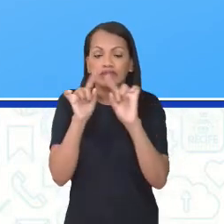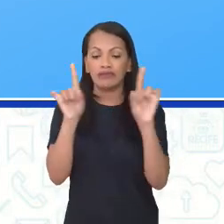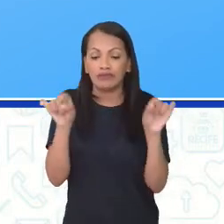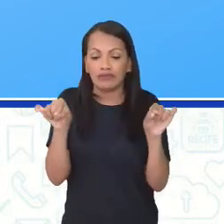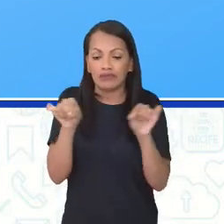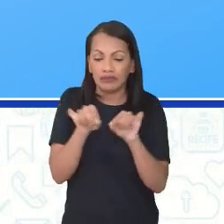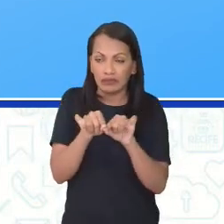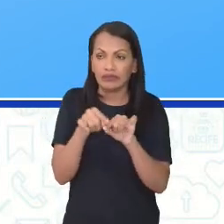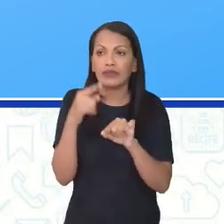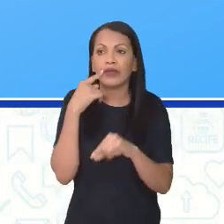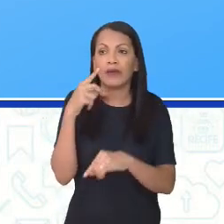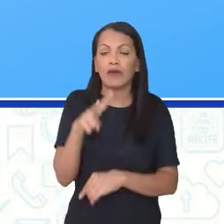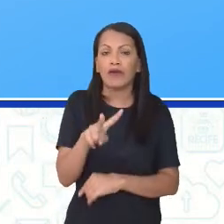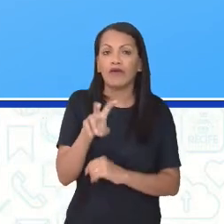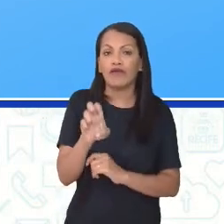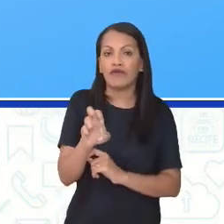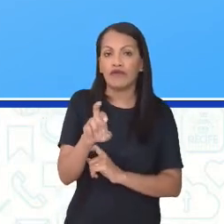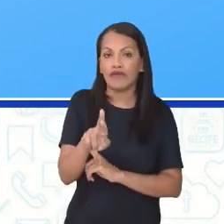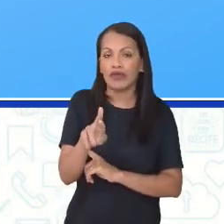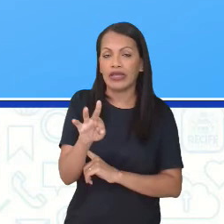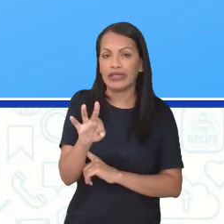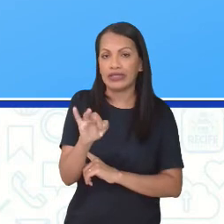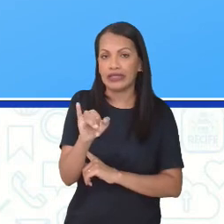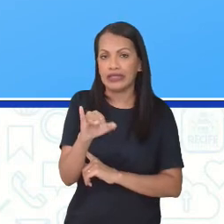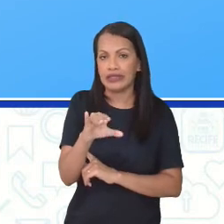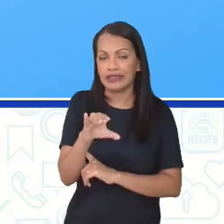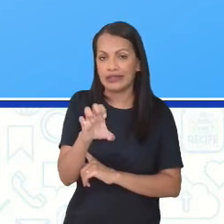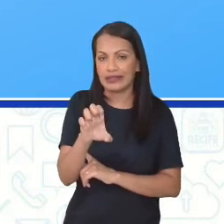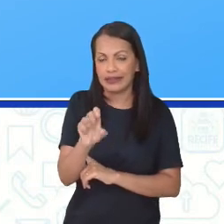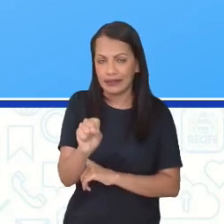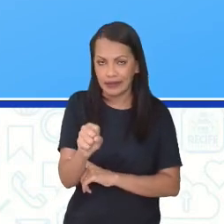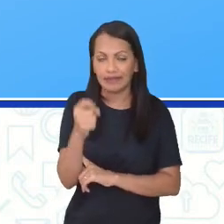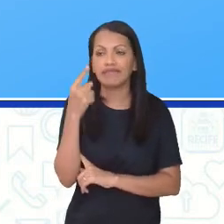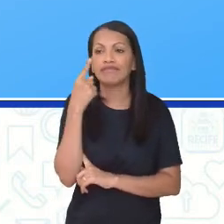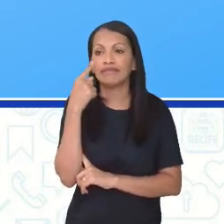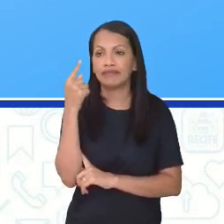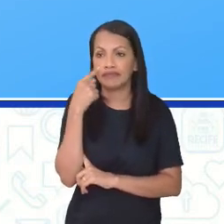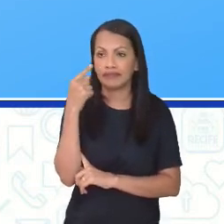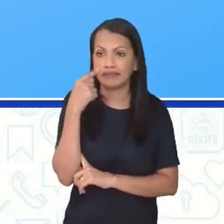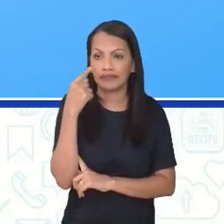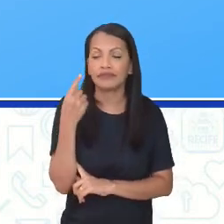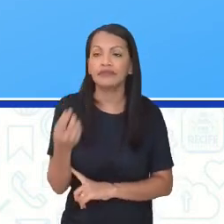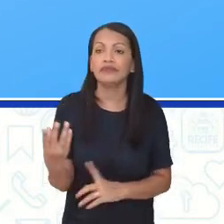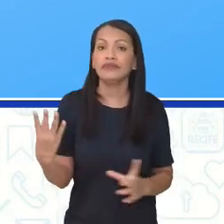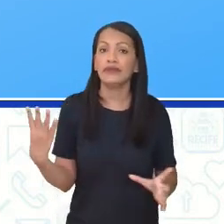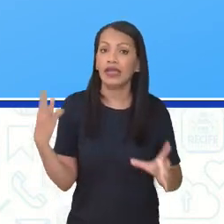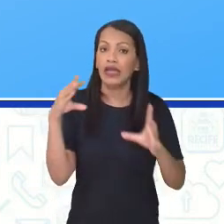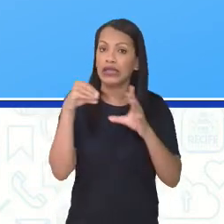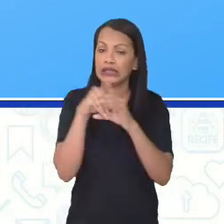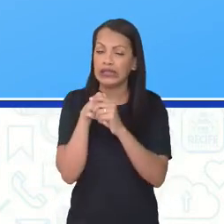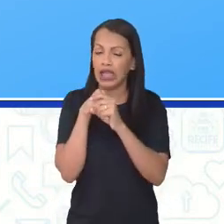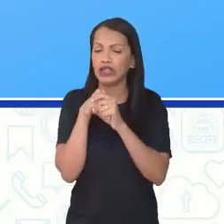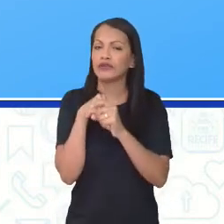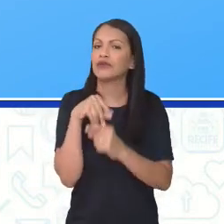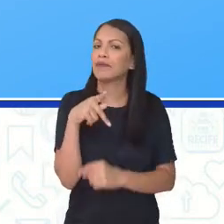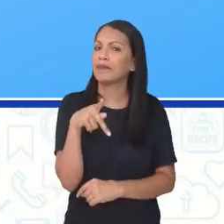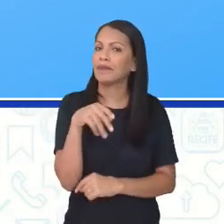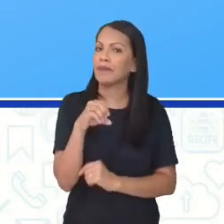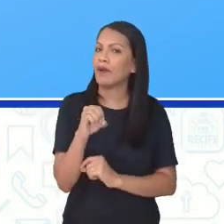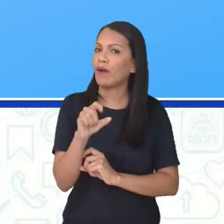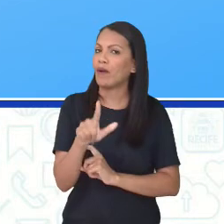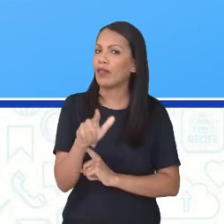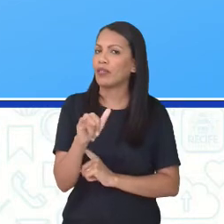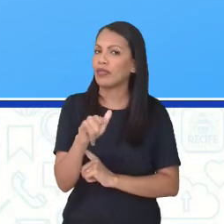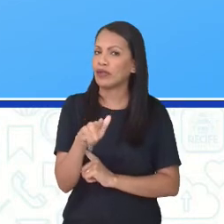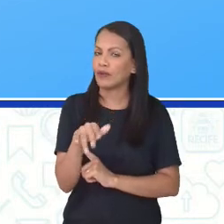desde que não coincida com o lado. Então, ele passa na região interna do polígono, tá? E